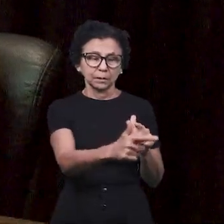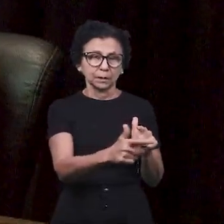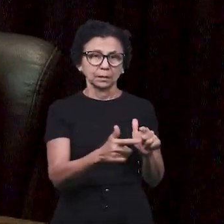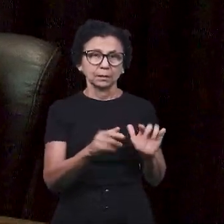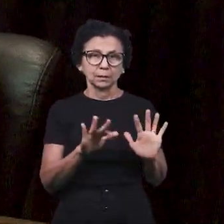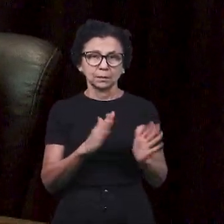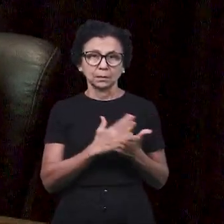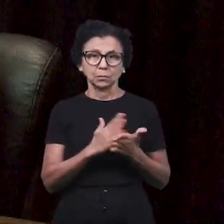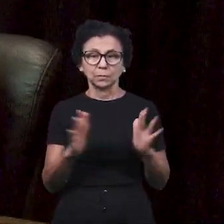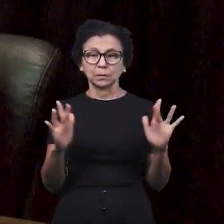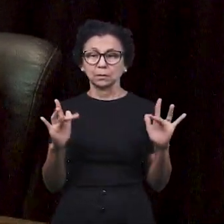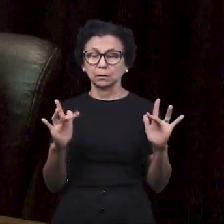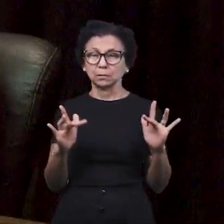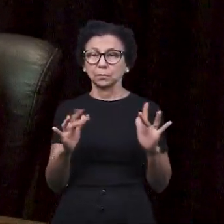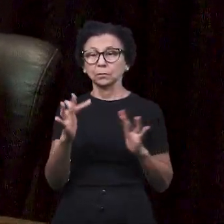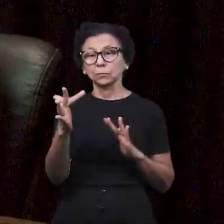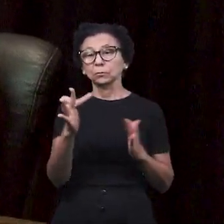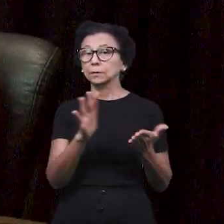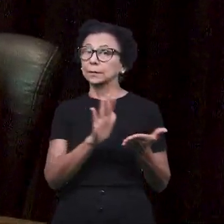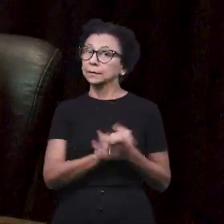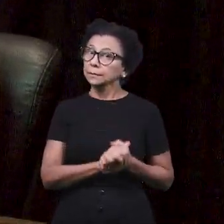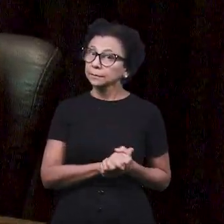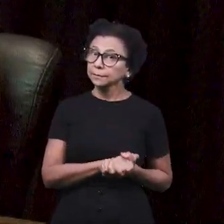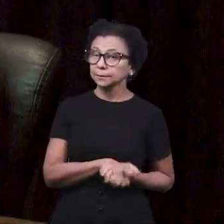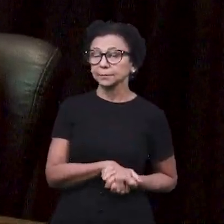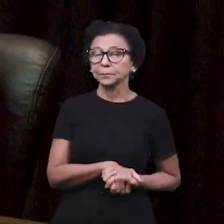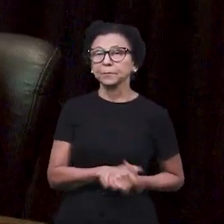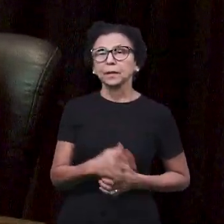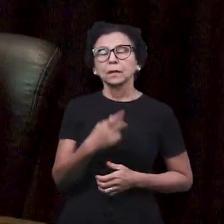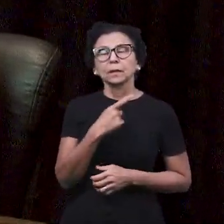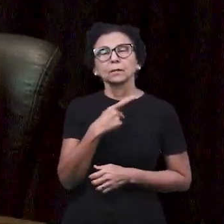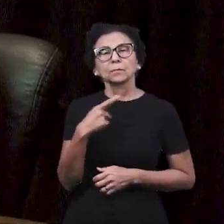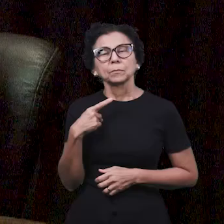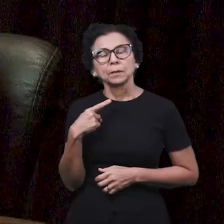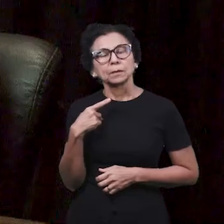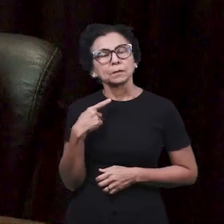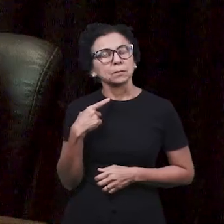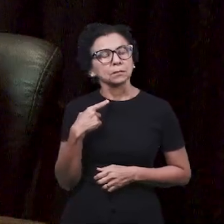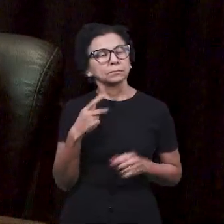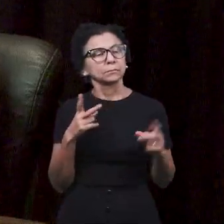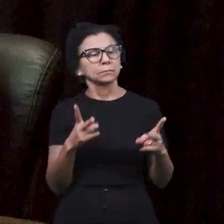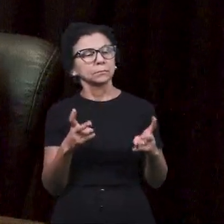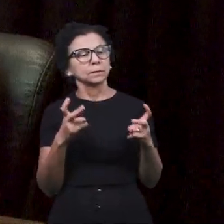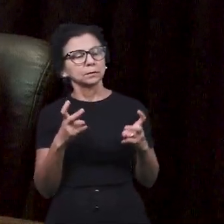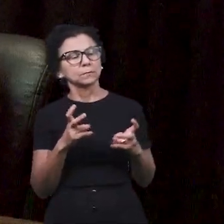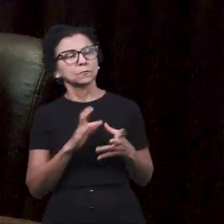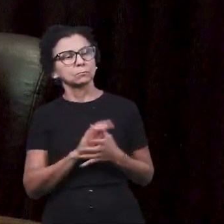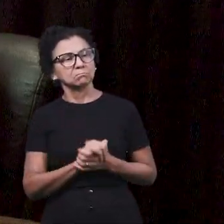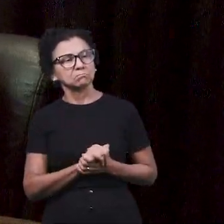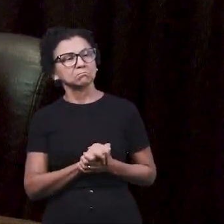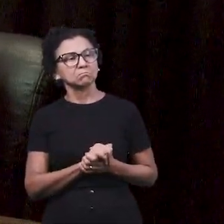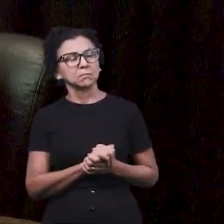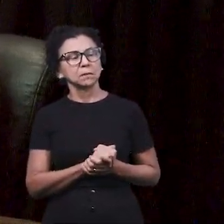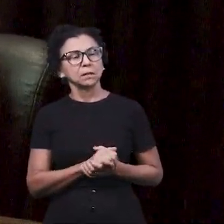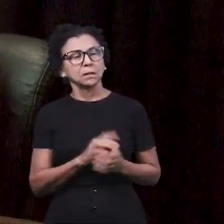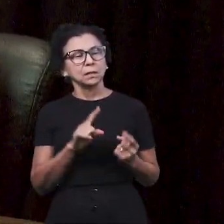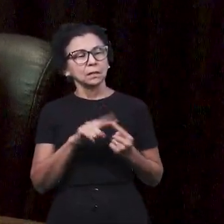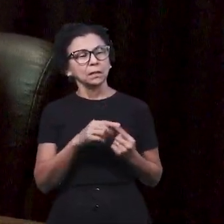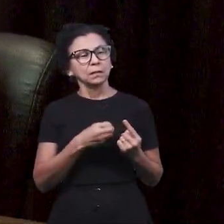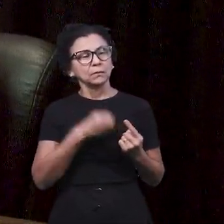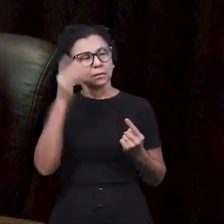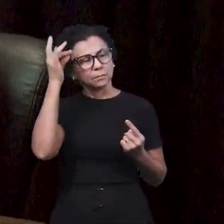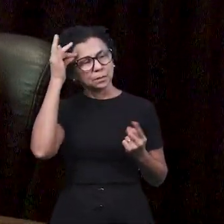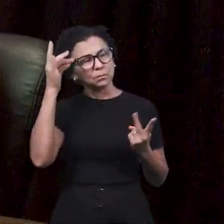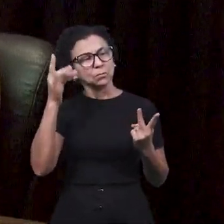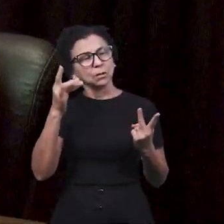para casar, não é para namorar. Então, o pastor viu que eles têm aquelas condições, eles têm vida espiritual, têm